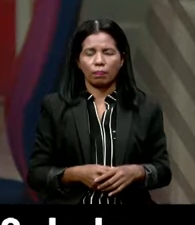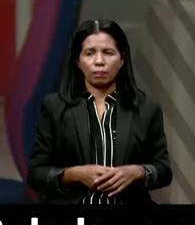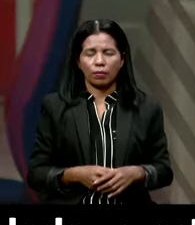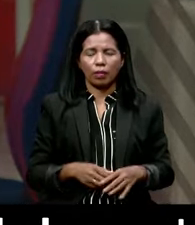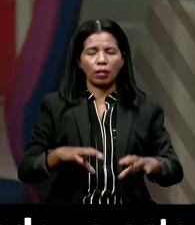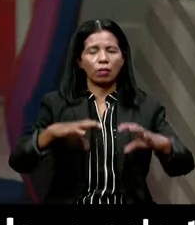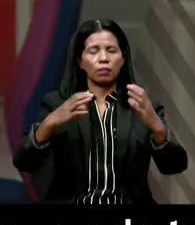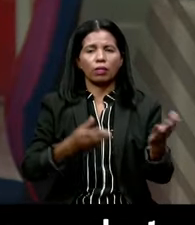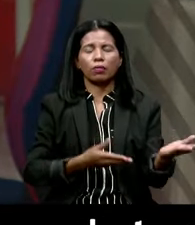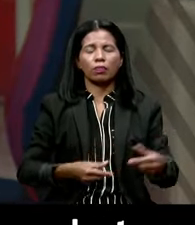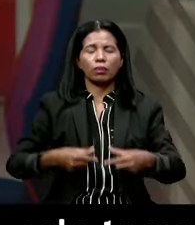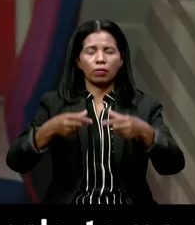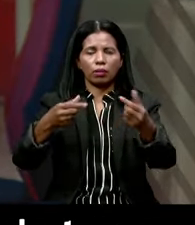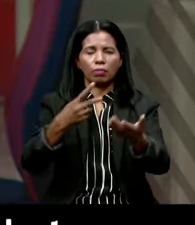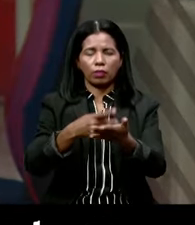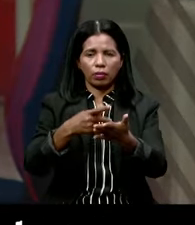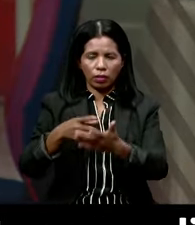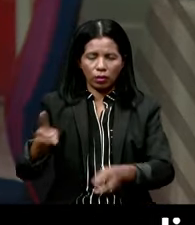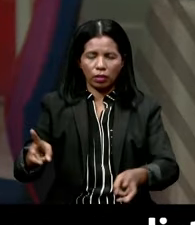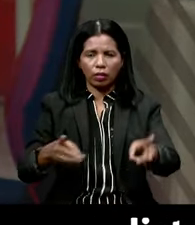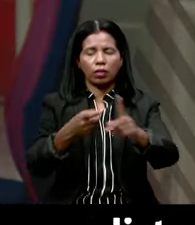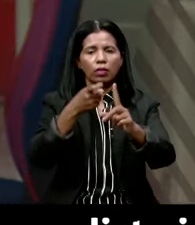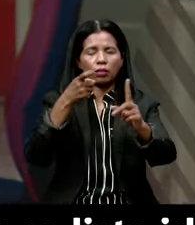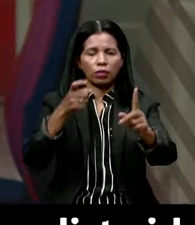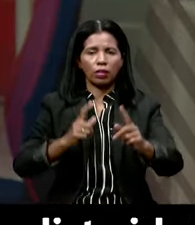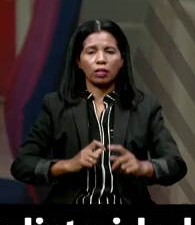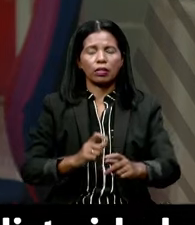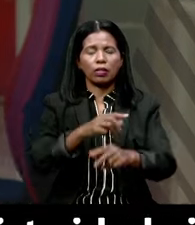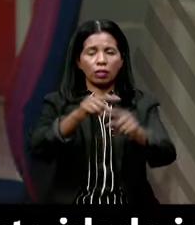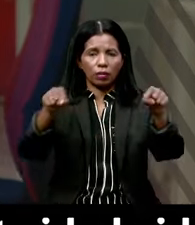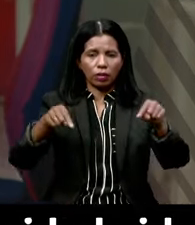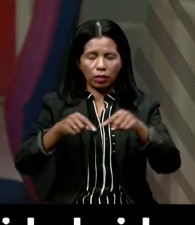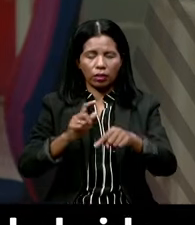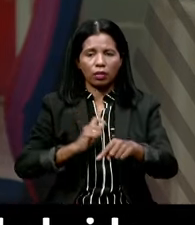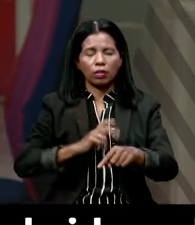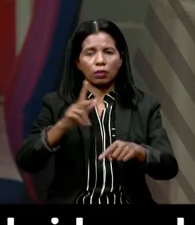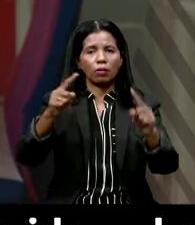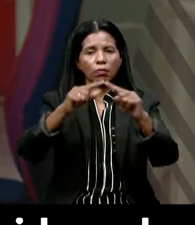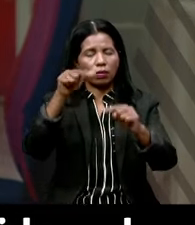Companhia se entrega projeto de alargamento da estrada Rússia Rotunda, Totacetolo, para o governo e a Fulangoin.